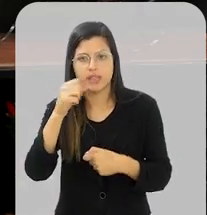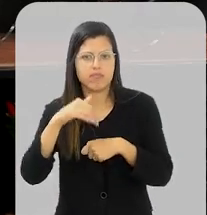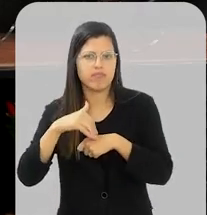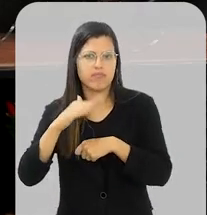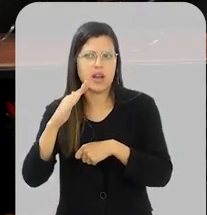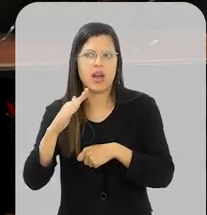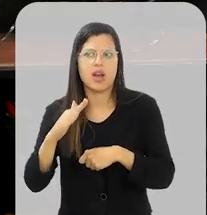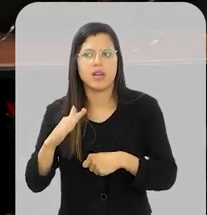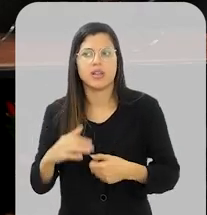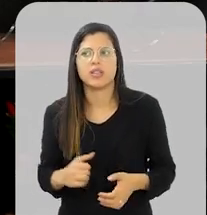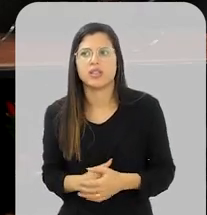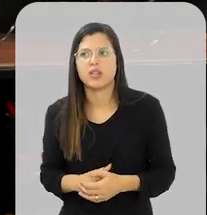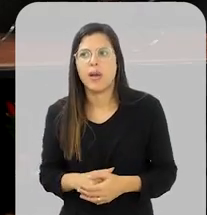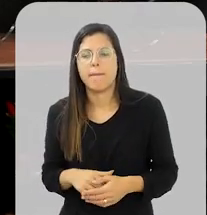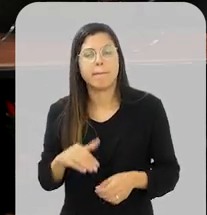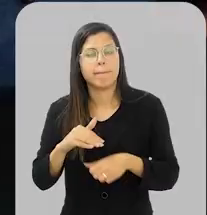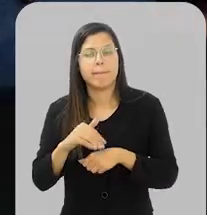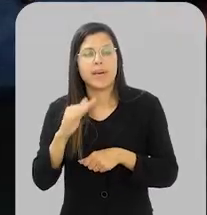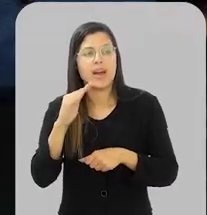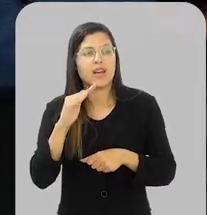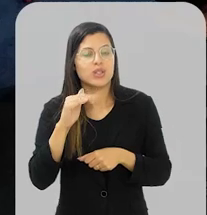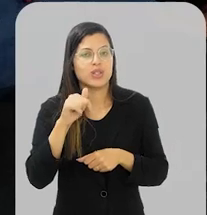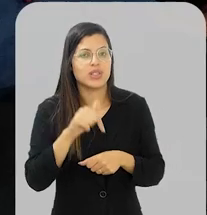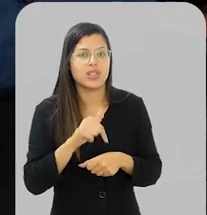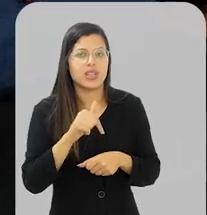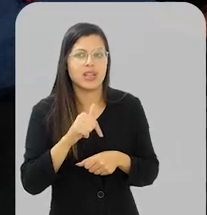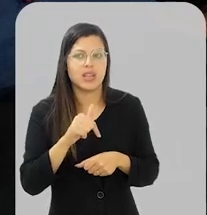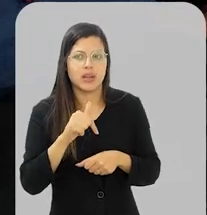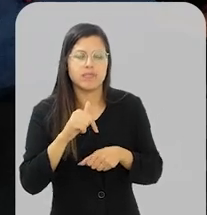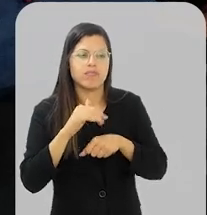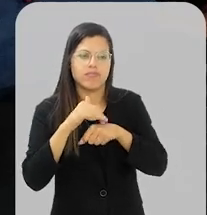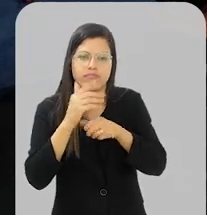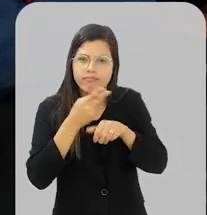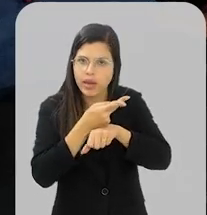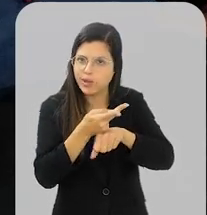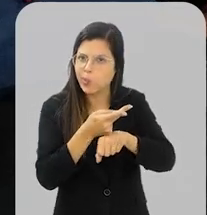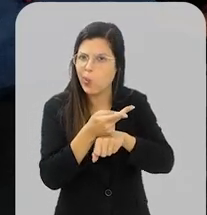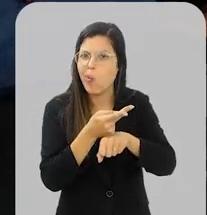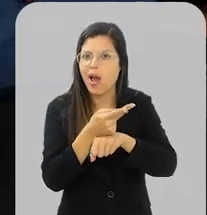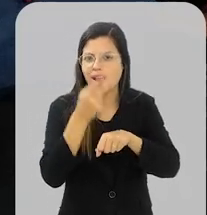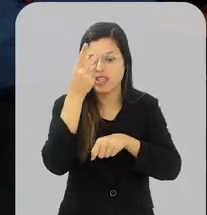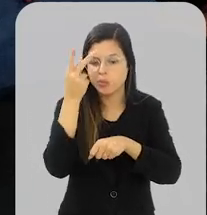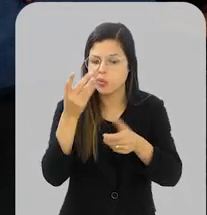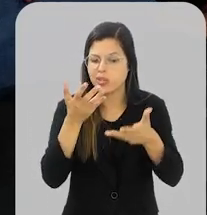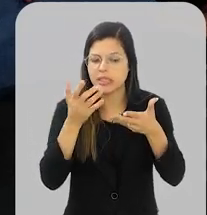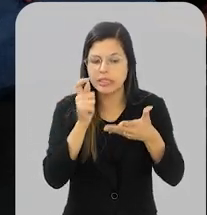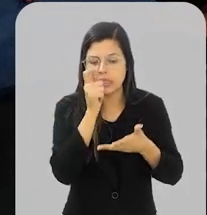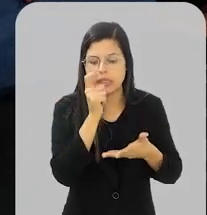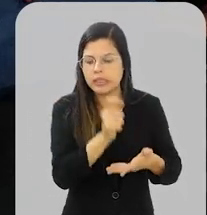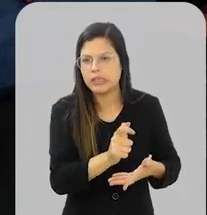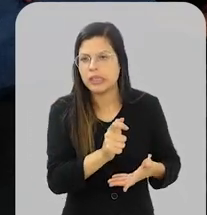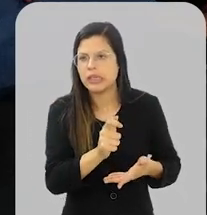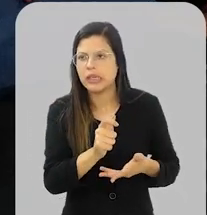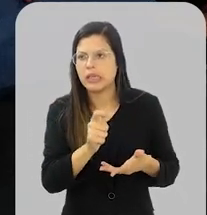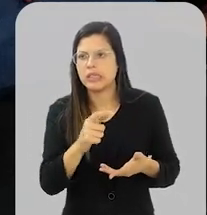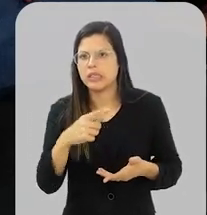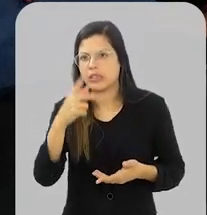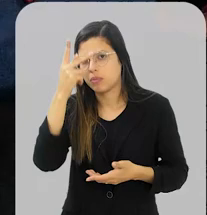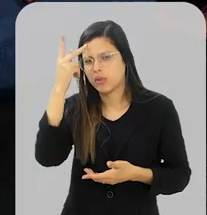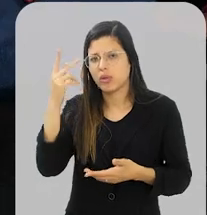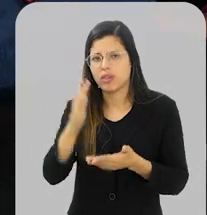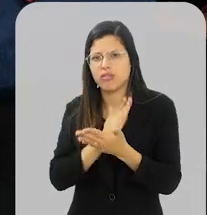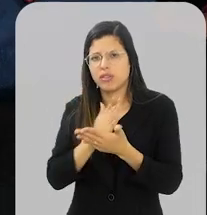você não fortaleça as outras, mas aquelas que Que têm menos são mais procura. procuradas. Até porque as pessoas têm uma